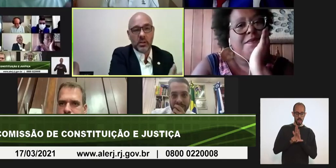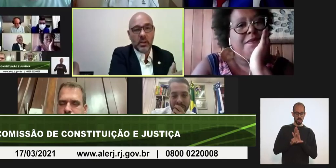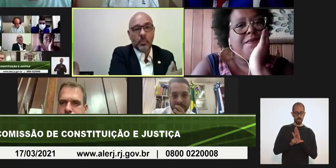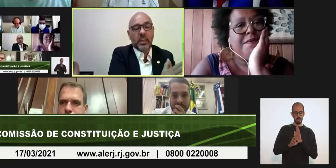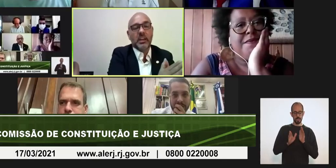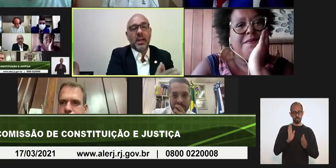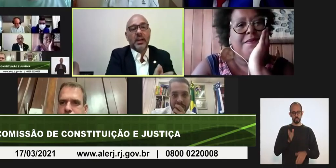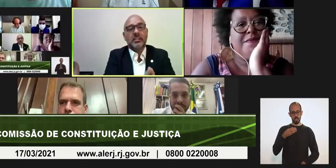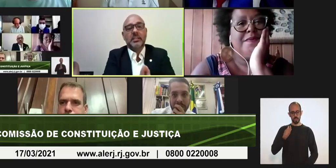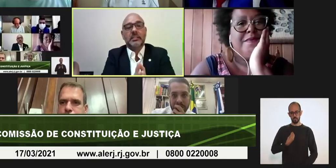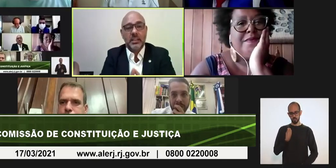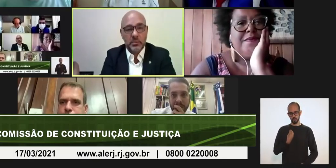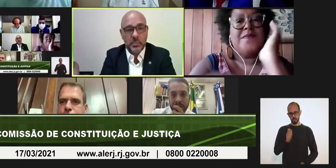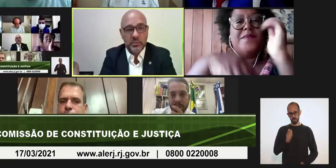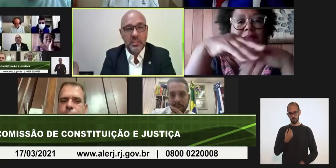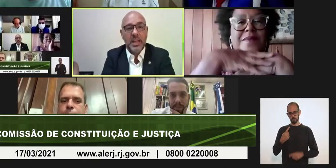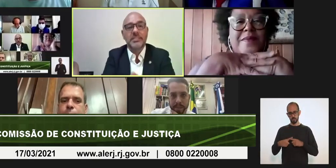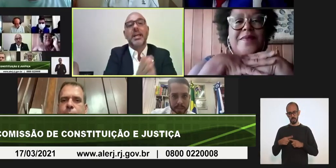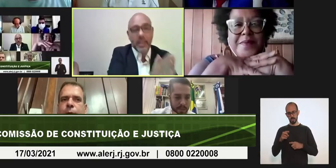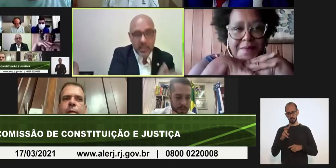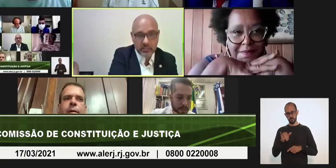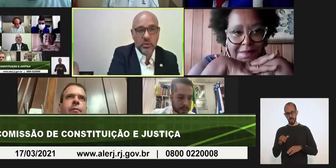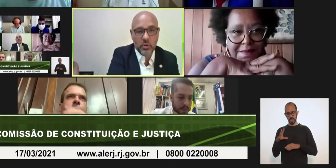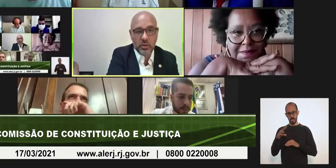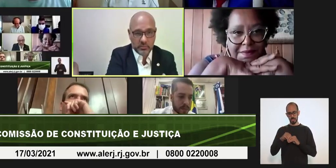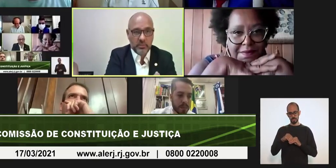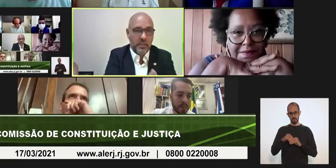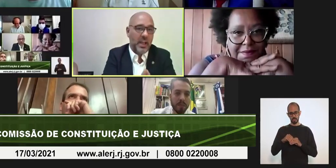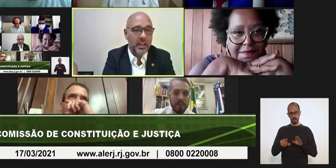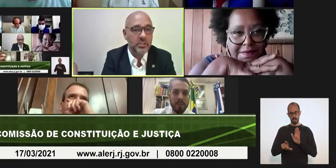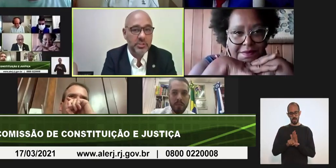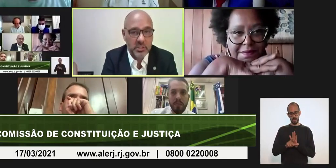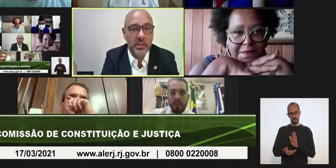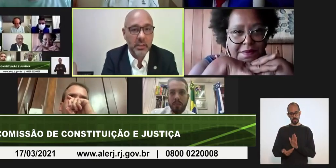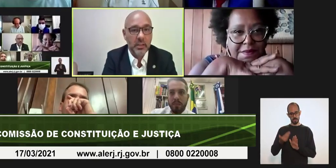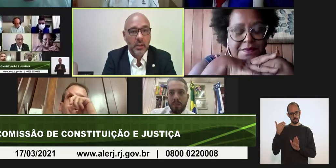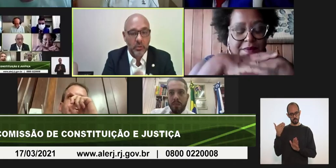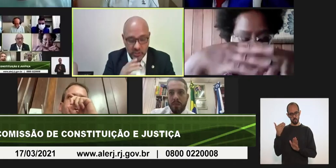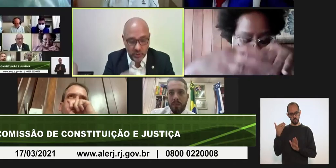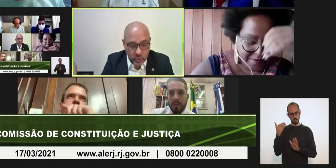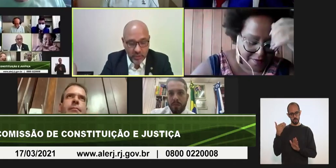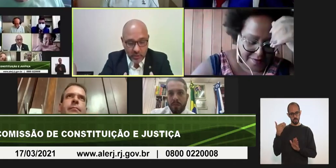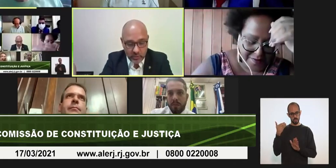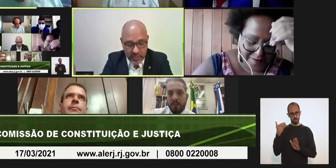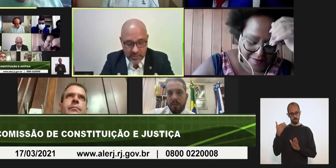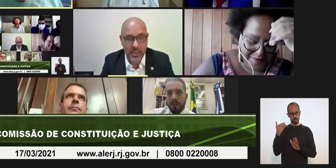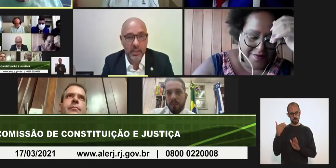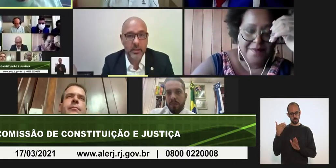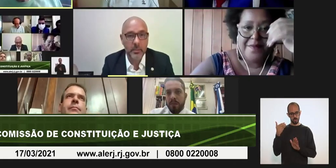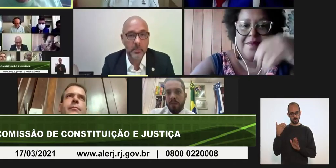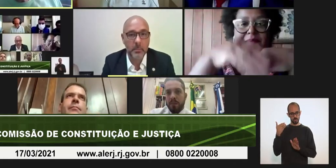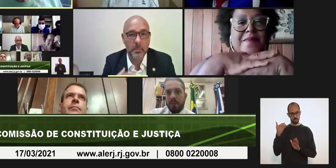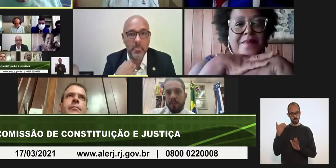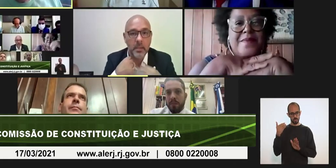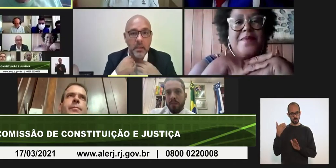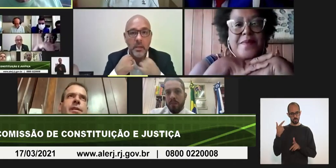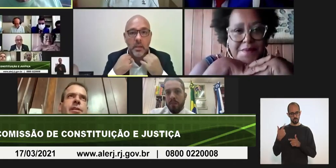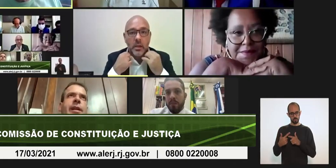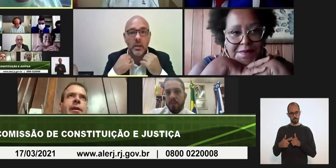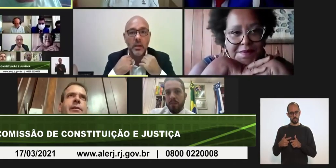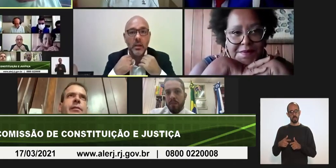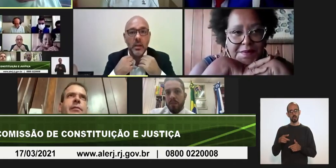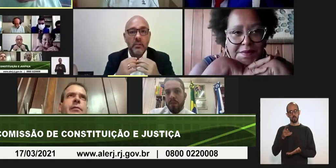é um só. O tema que trata é o deputado Rosenberg, pela especificidade, o ideal é que ele, como tratou a especificidade do